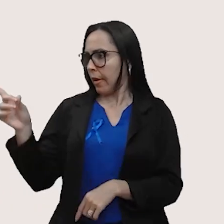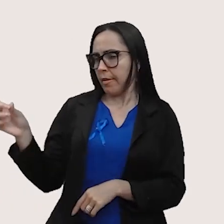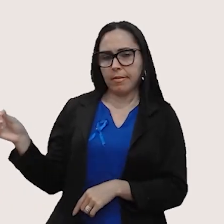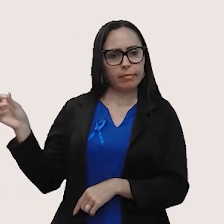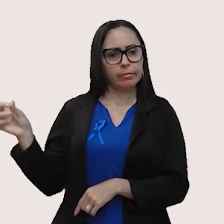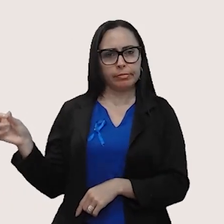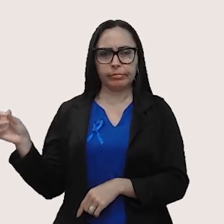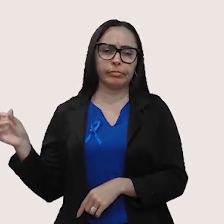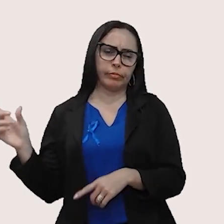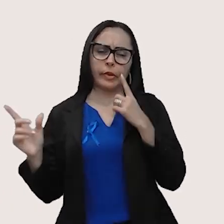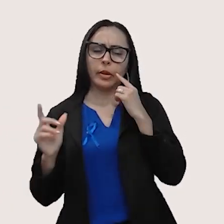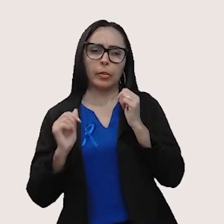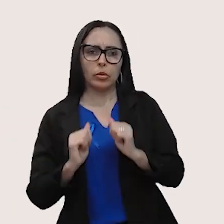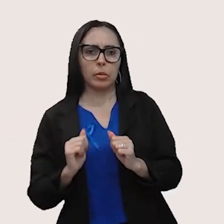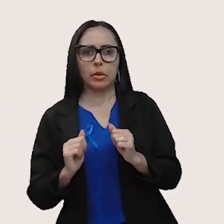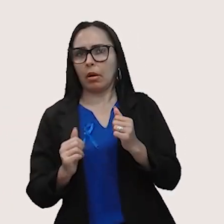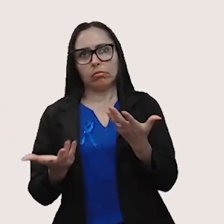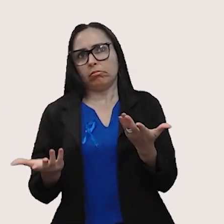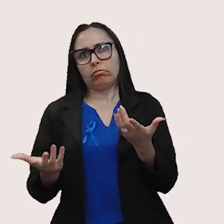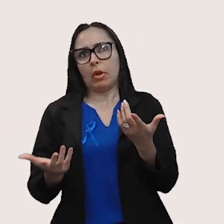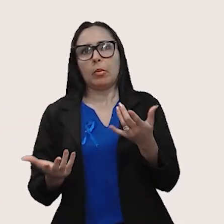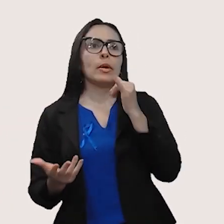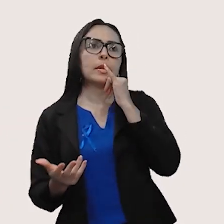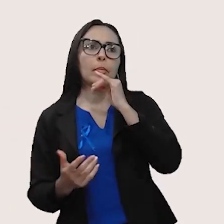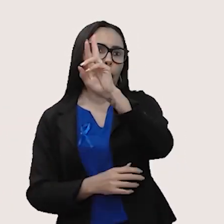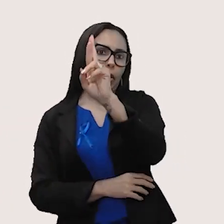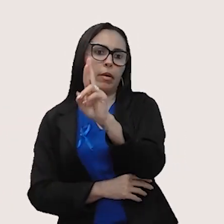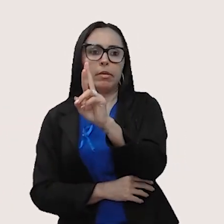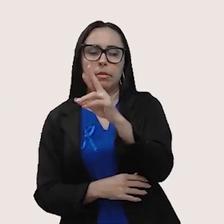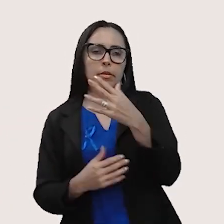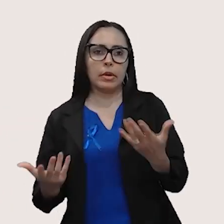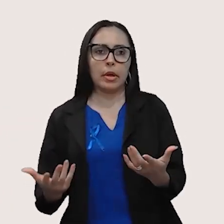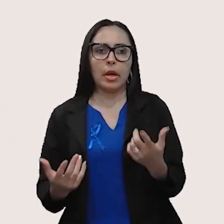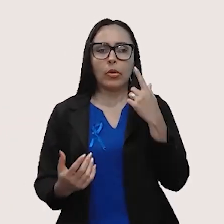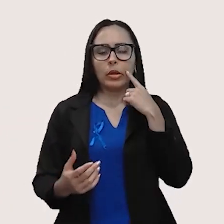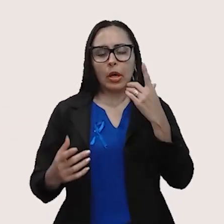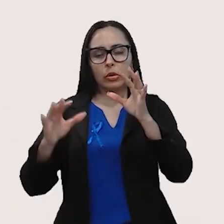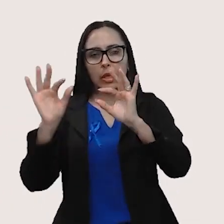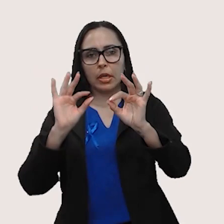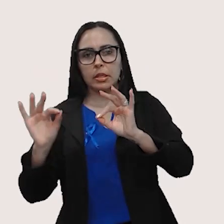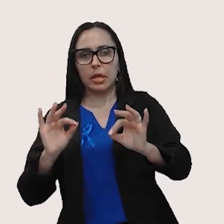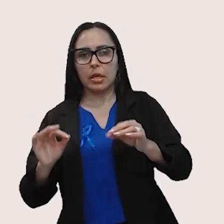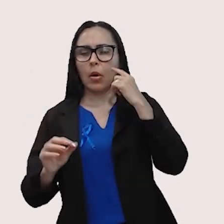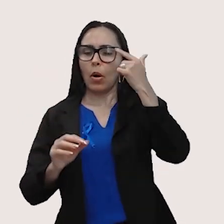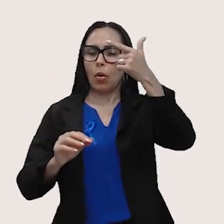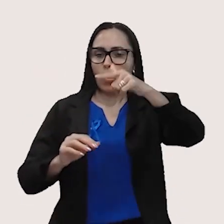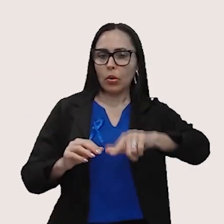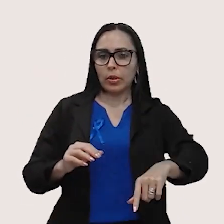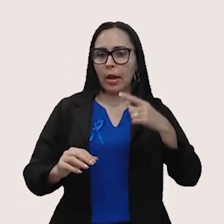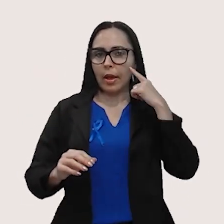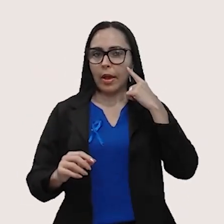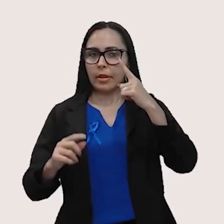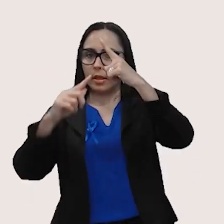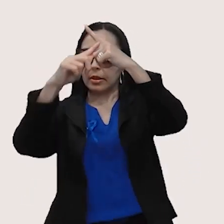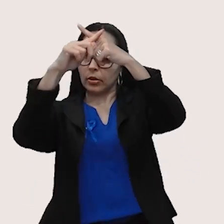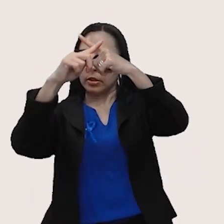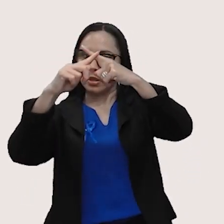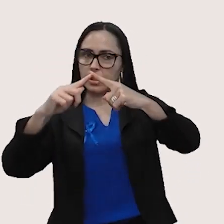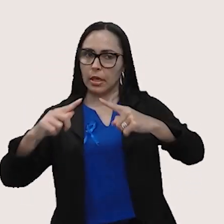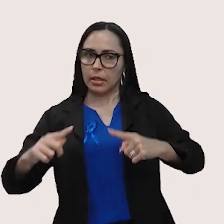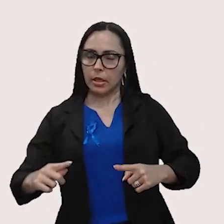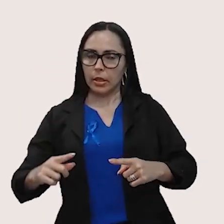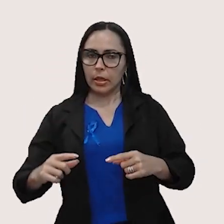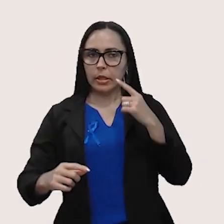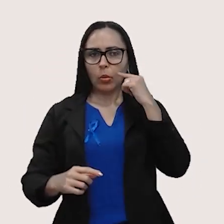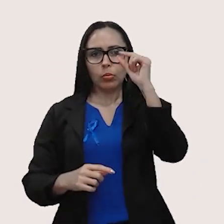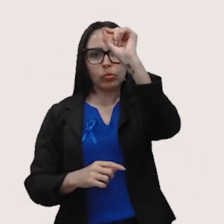reta R, por exemplo, e eu quero agora desenhar uma outra reta de modo que ela se intersectem num ponto. Agora eu vou